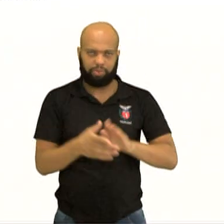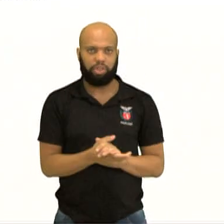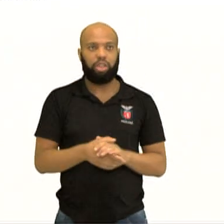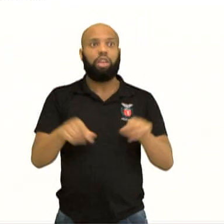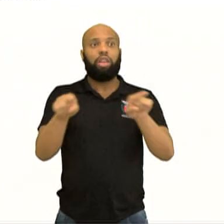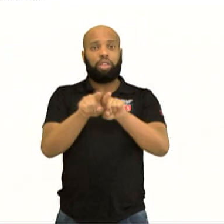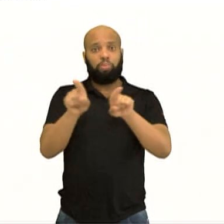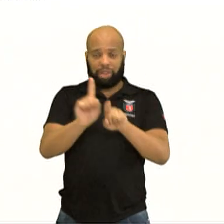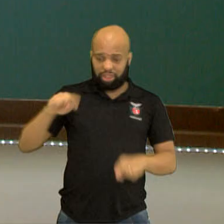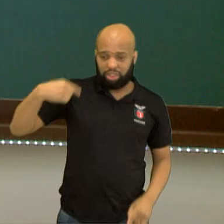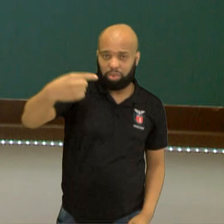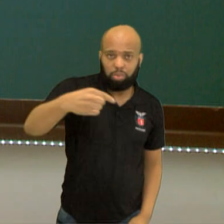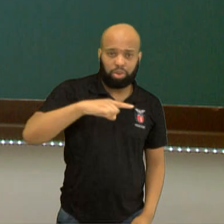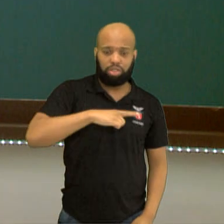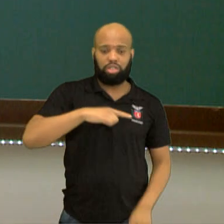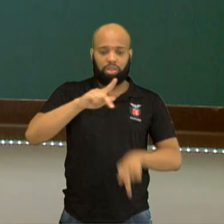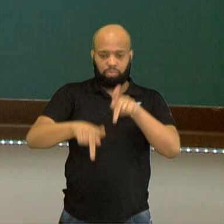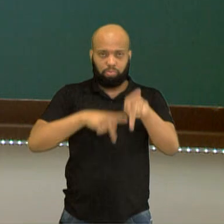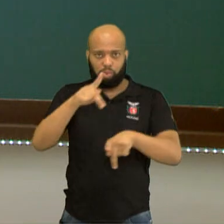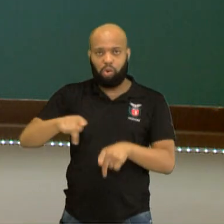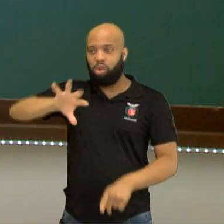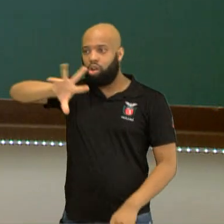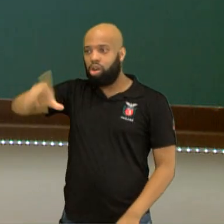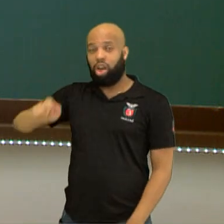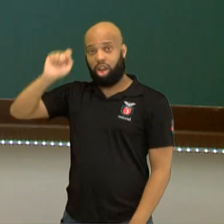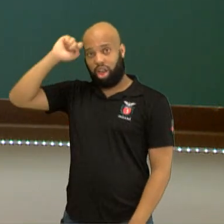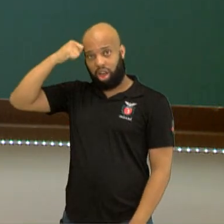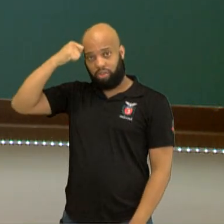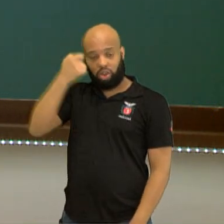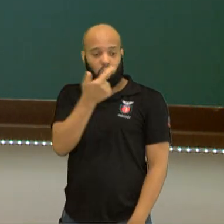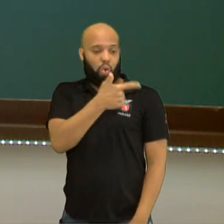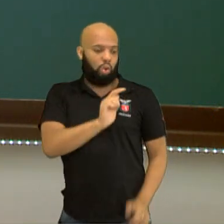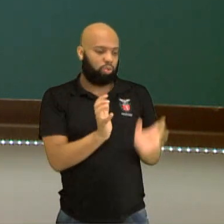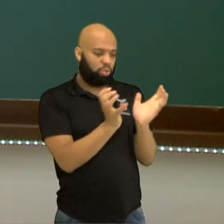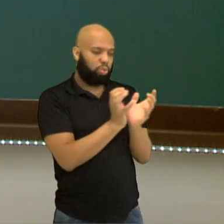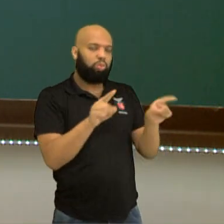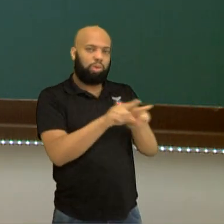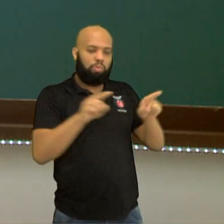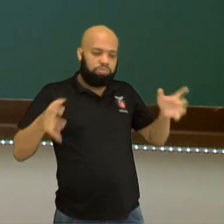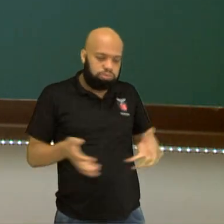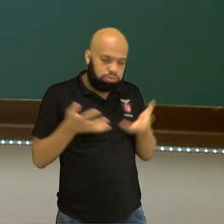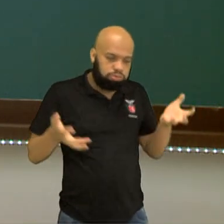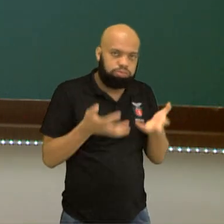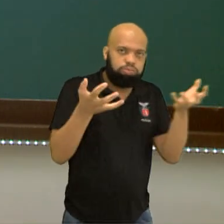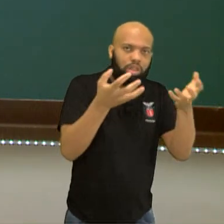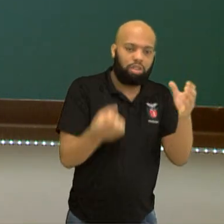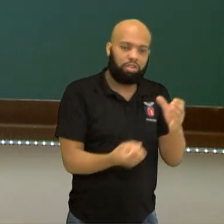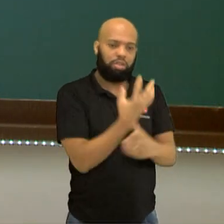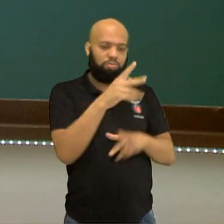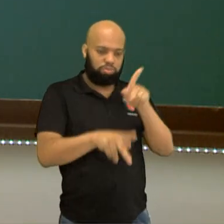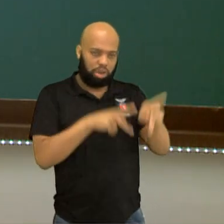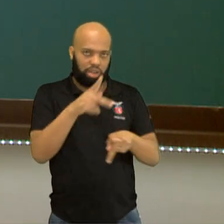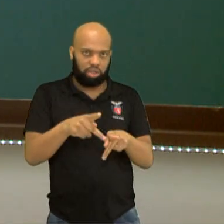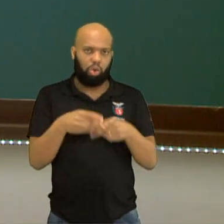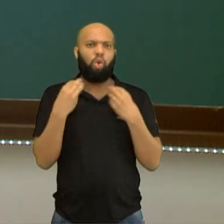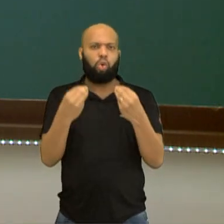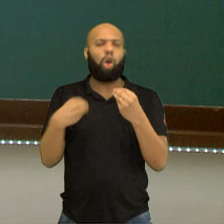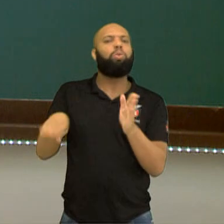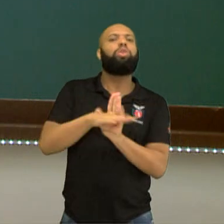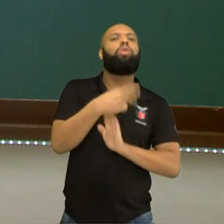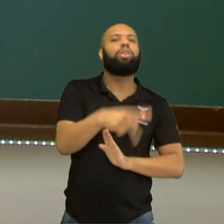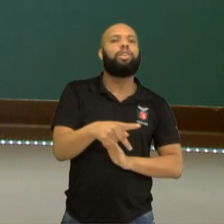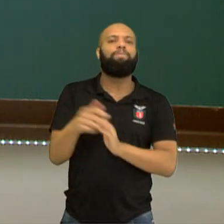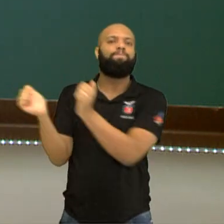também depois os povos africanos, que são outro grupo formador da população brasileira, que foram trazidos, escravizados,